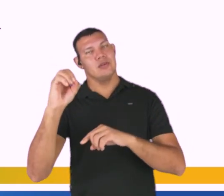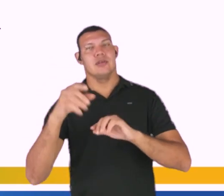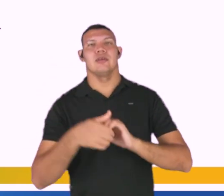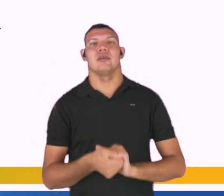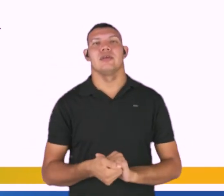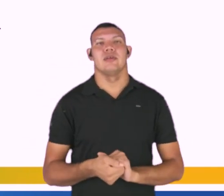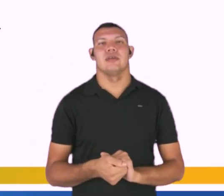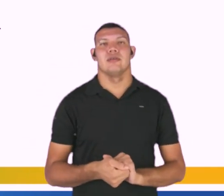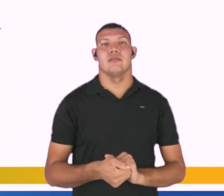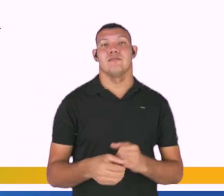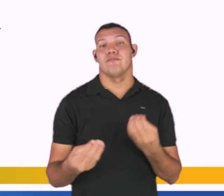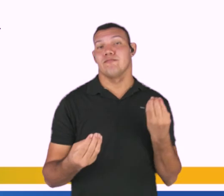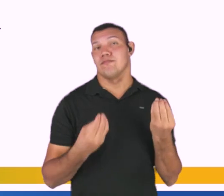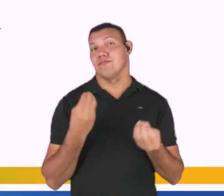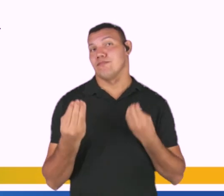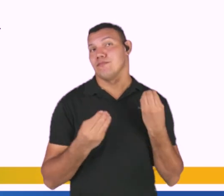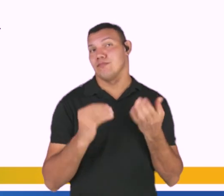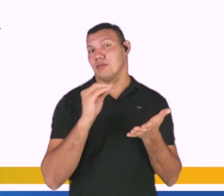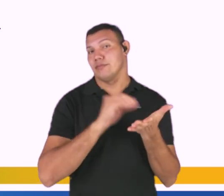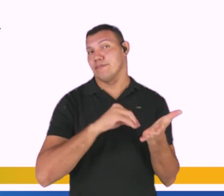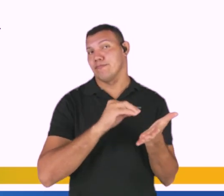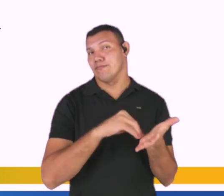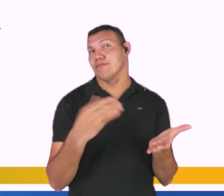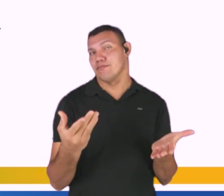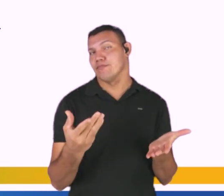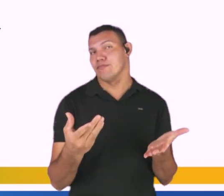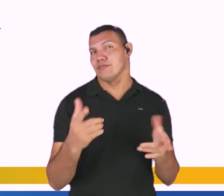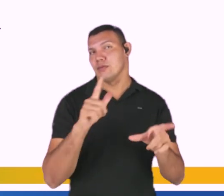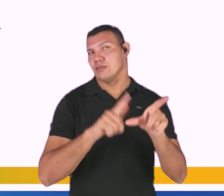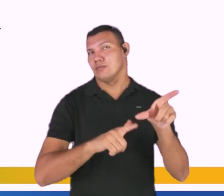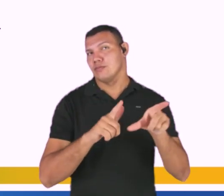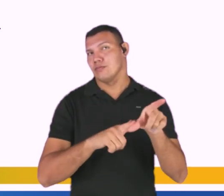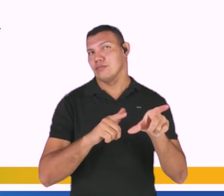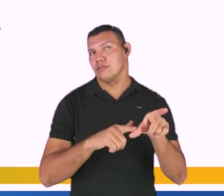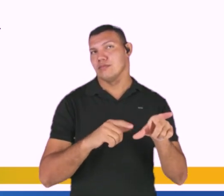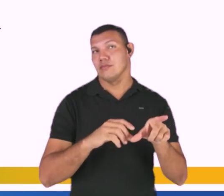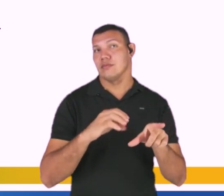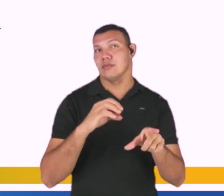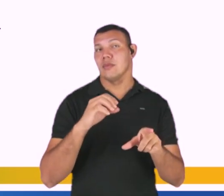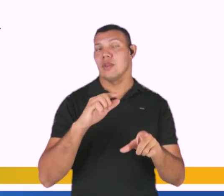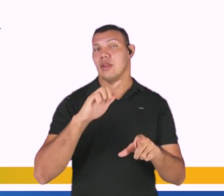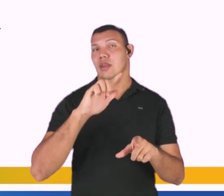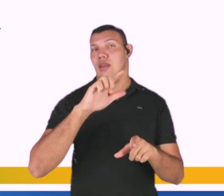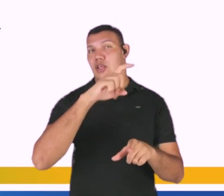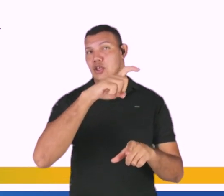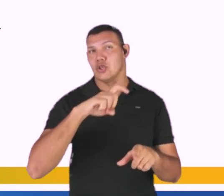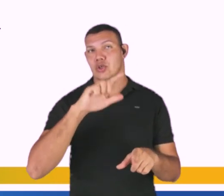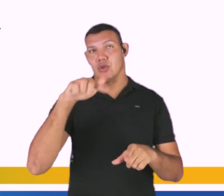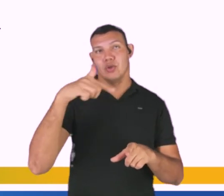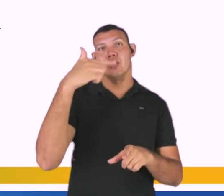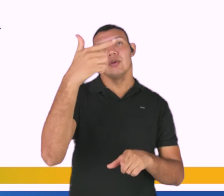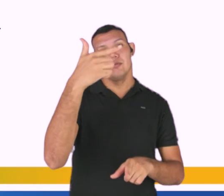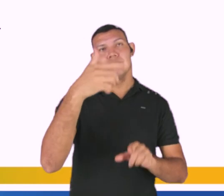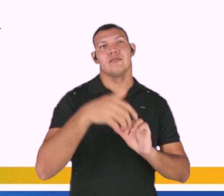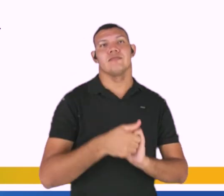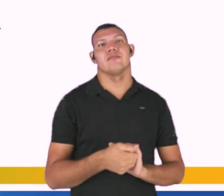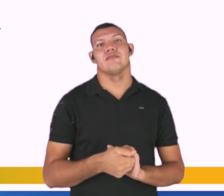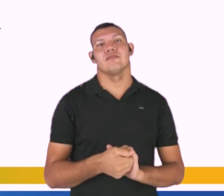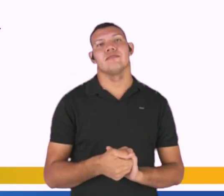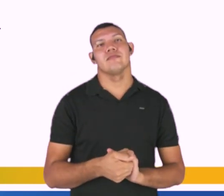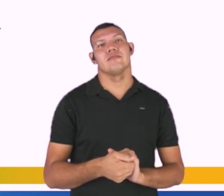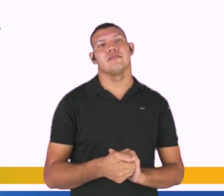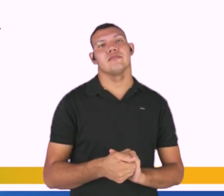nesse caso como não aparecer o termo que está ^ a potência ao quadrado então ele foi